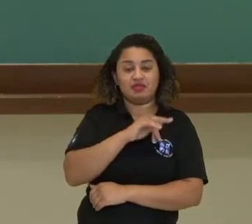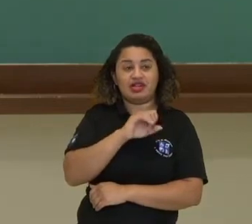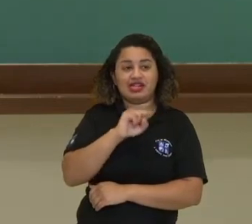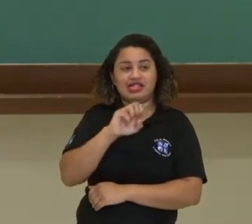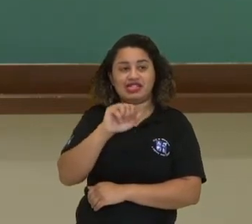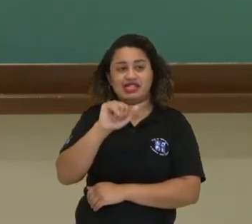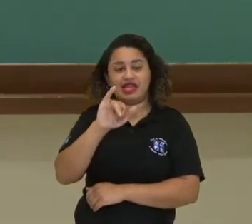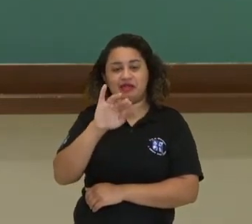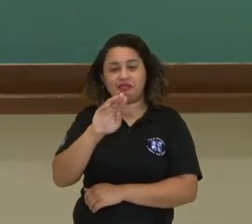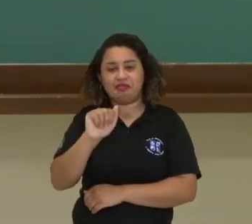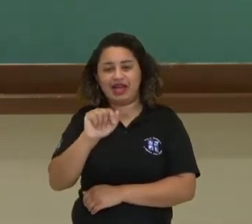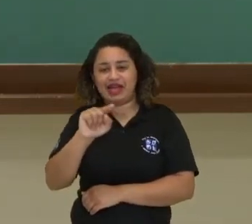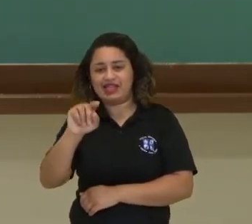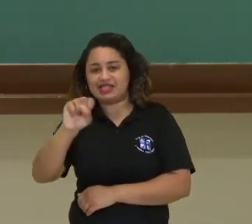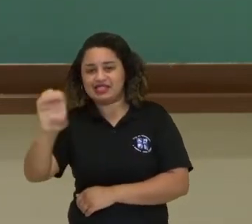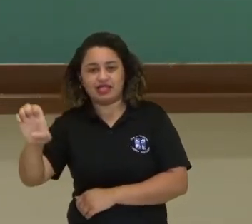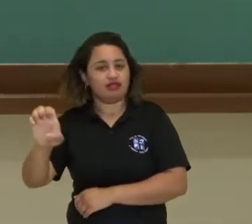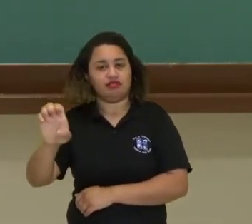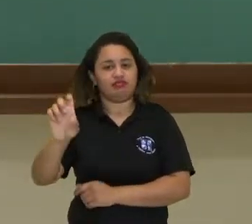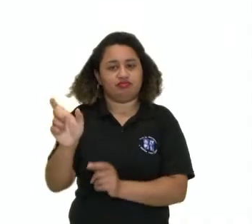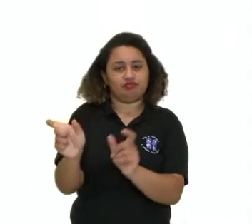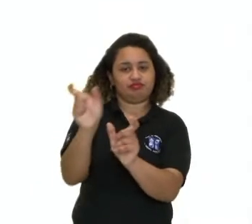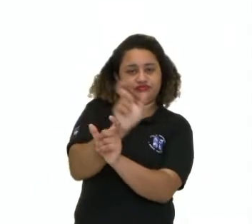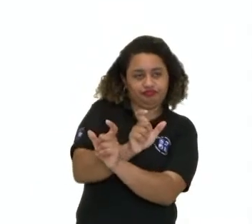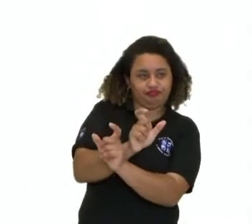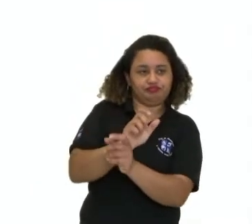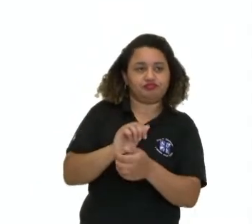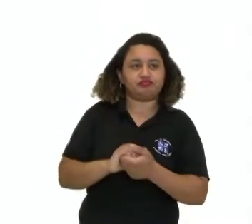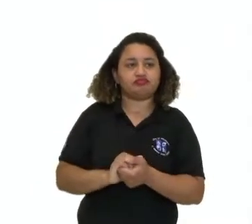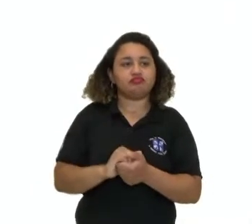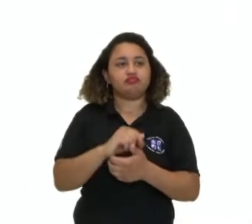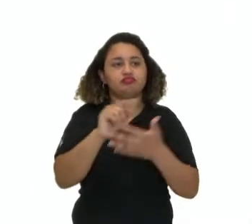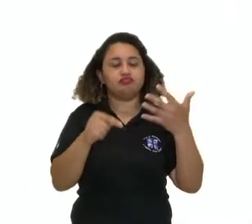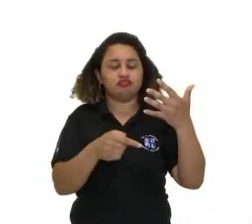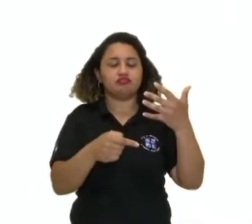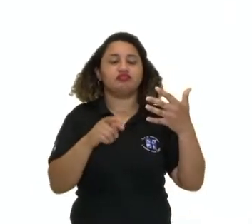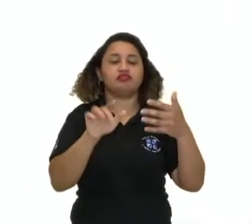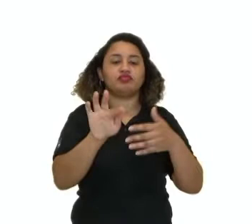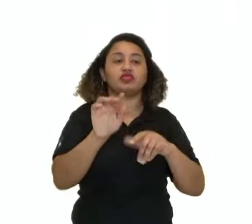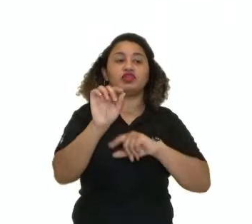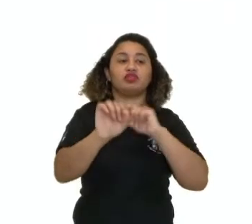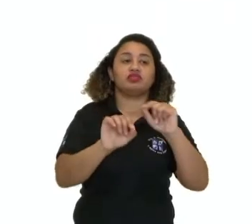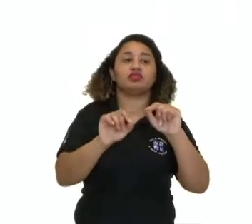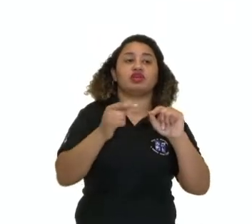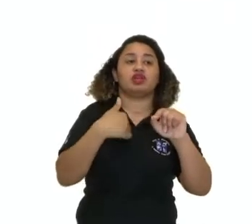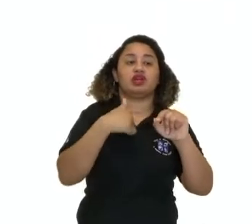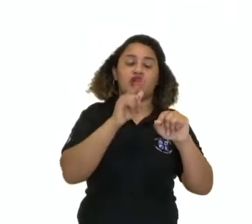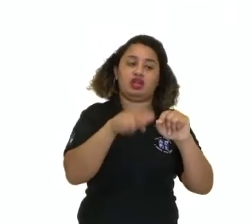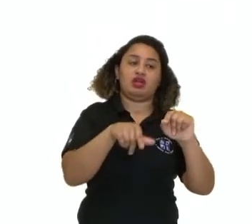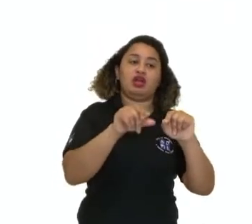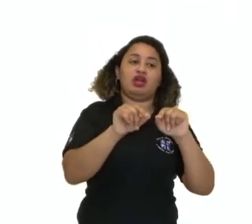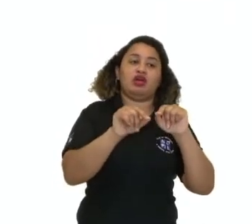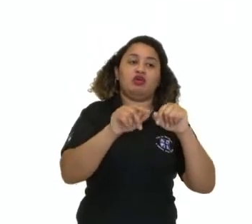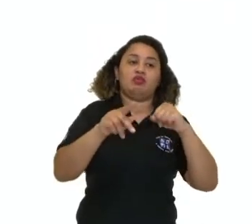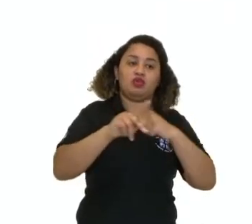saiba e em mais pronome + gerúndio que é no caso específico de em se tratando